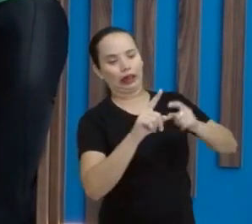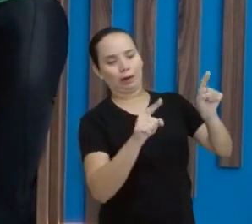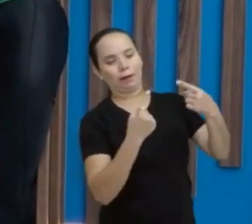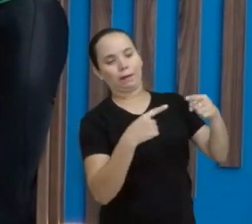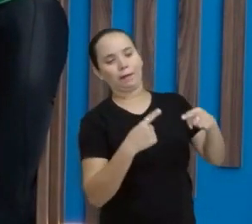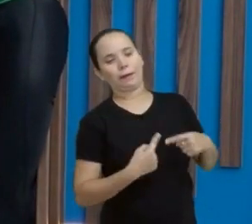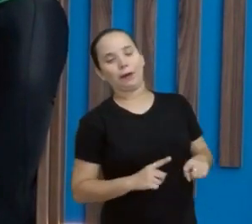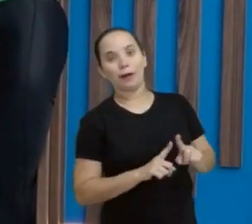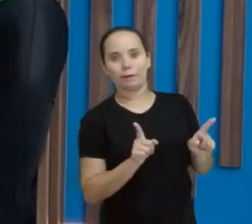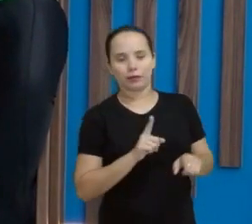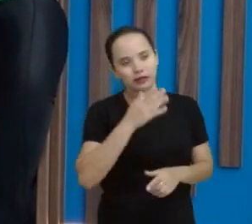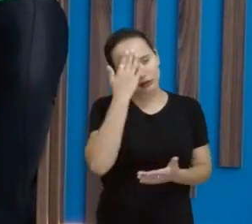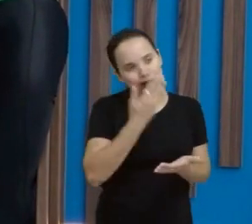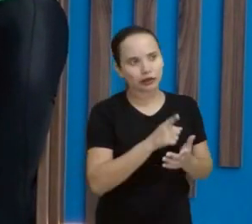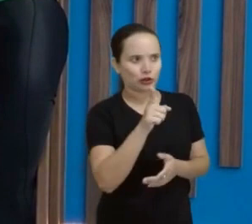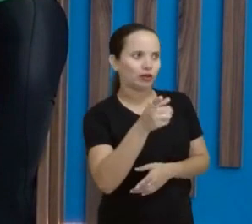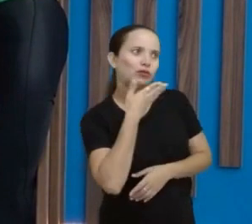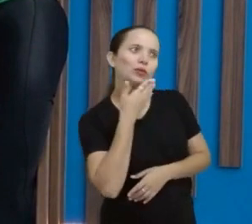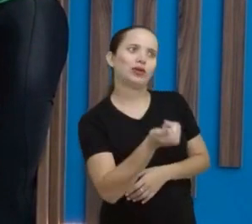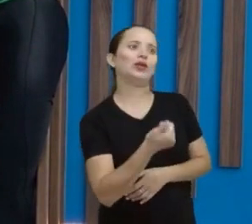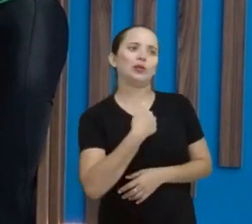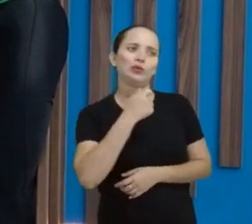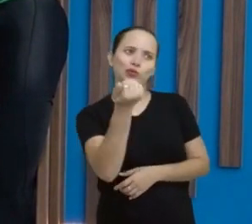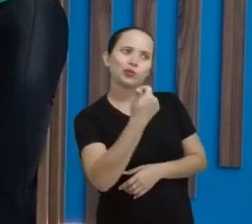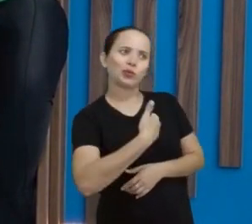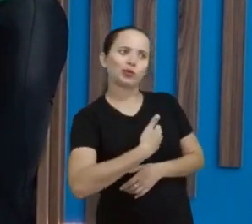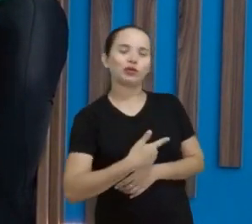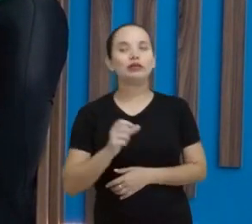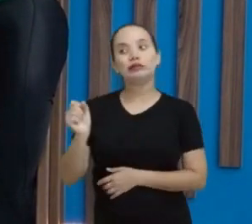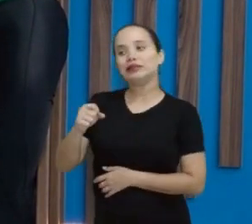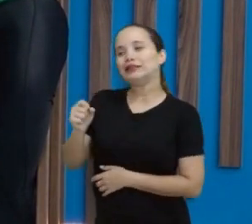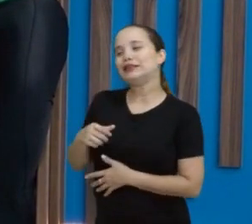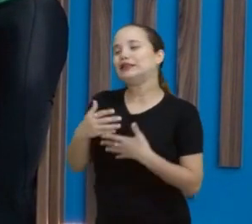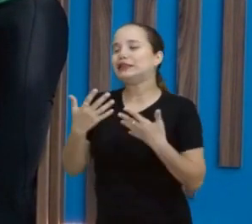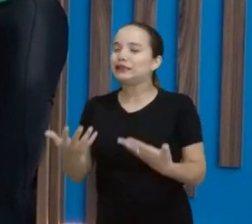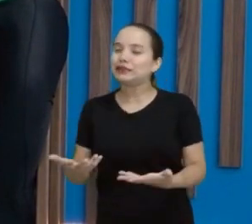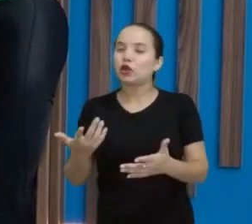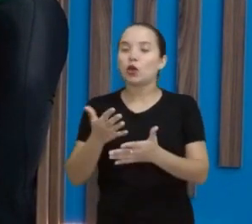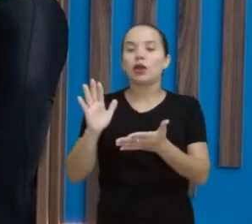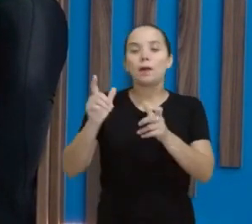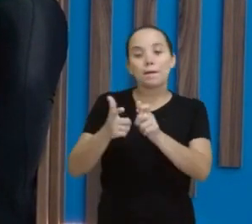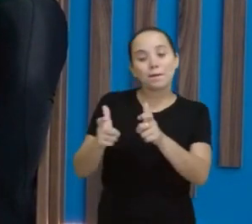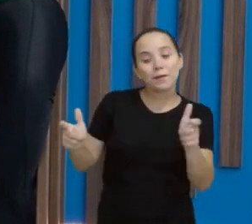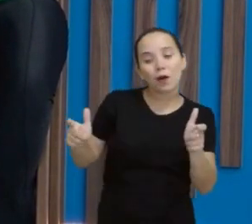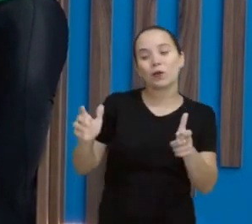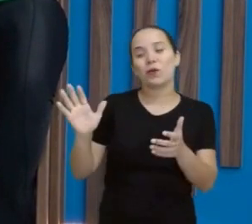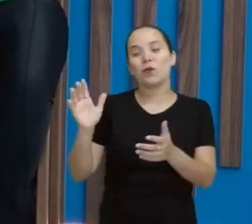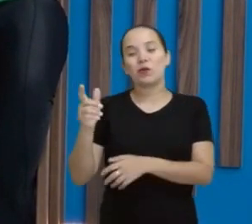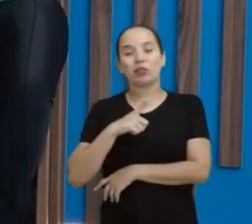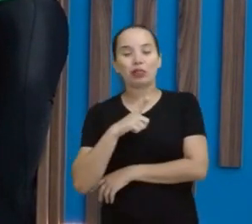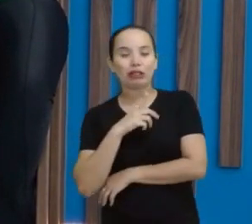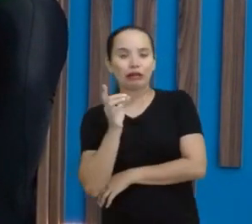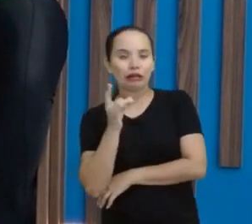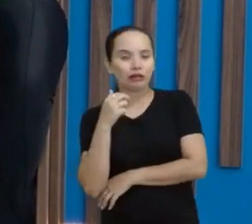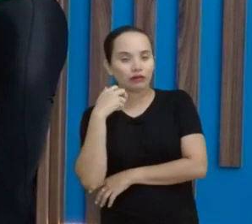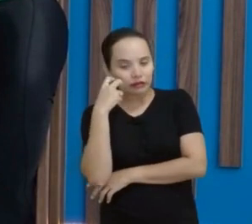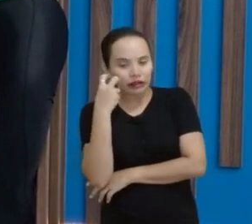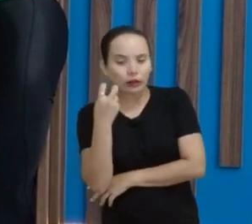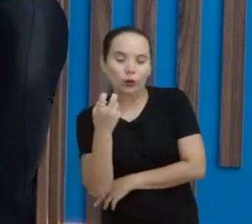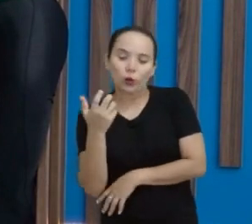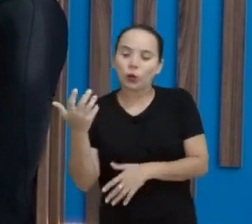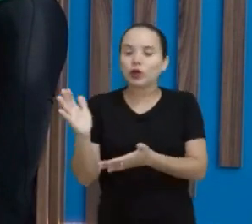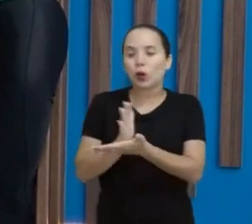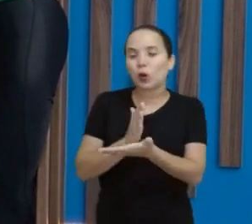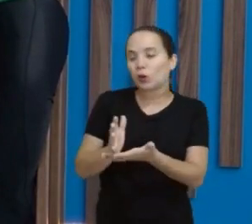do que eu, né? Foram, sim. E assim, soube também que muitos ficaram com vergonha, muitos não quiseram ir, mas depois se